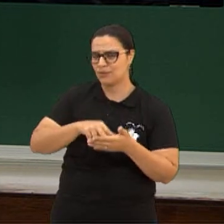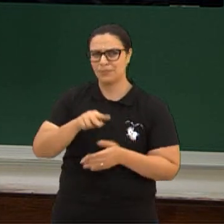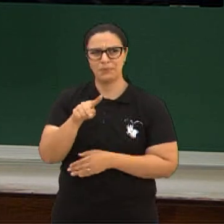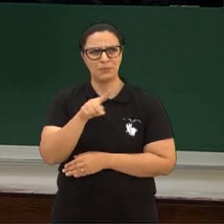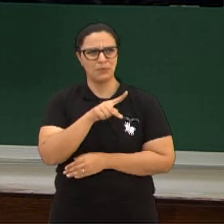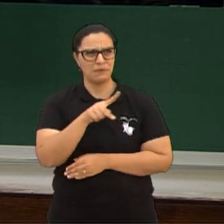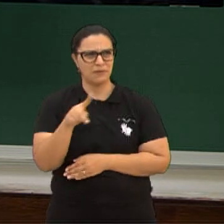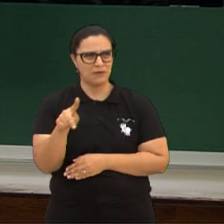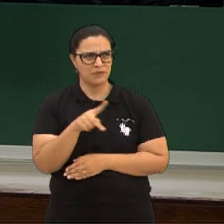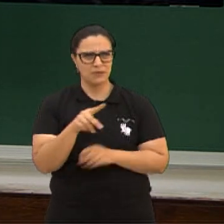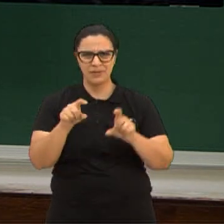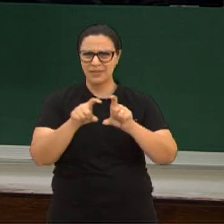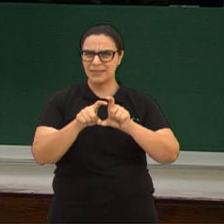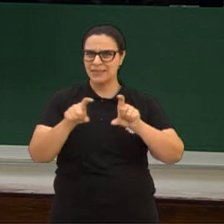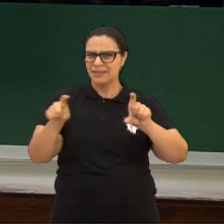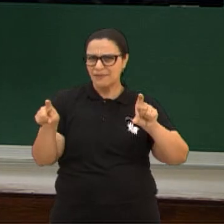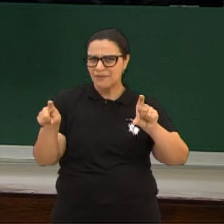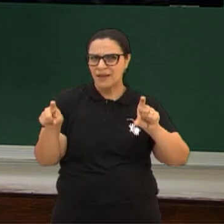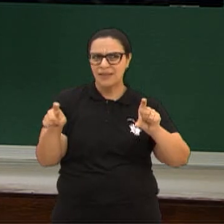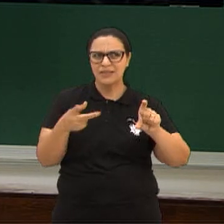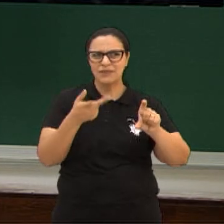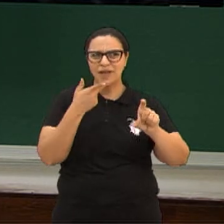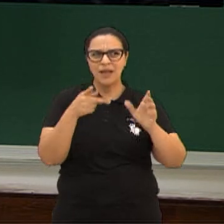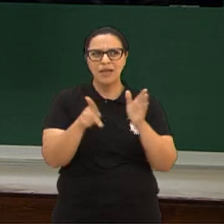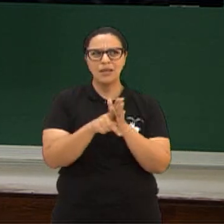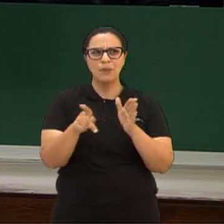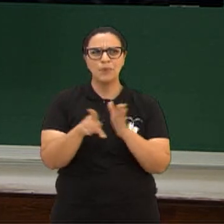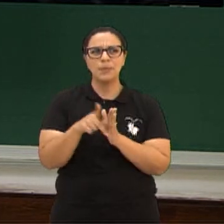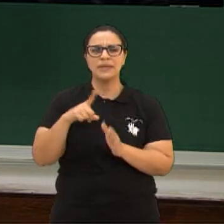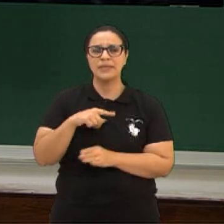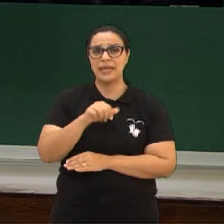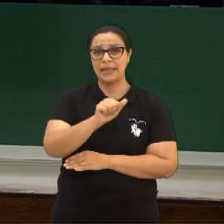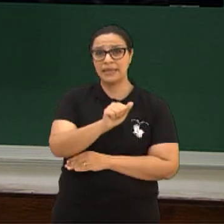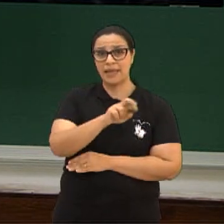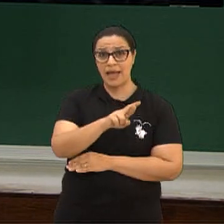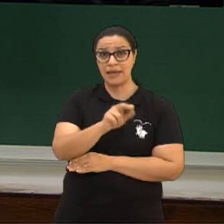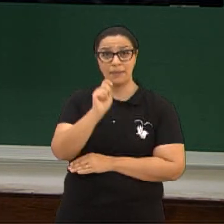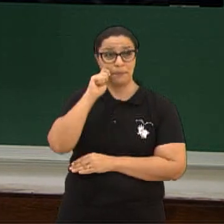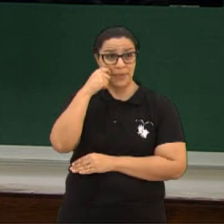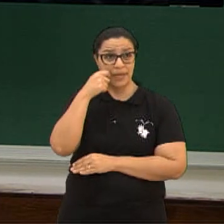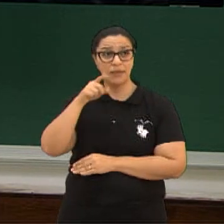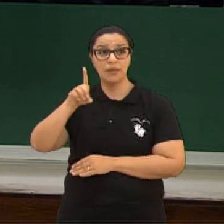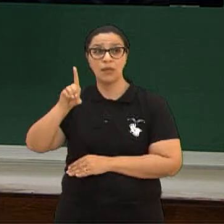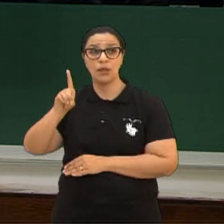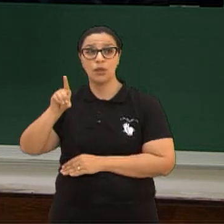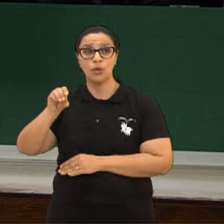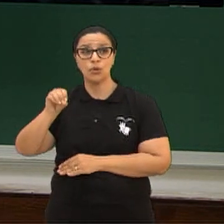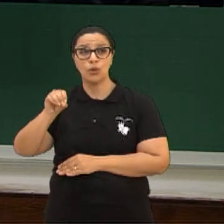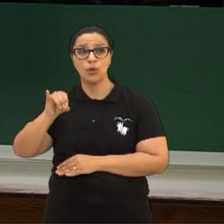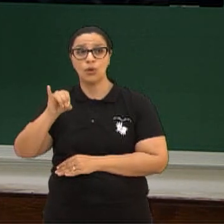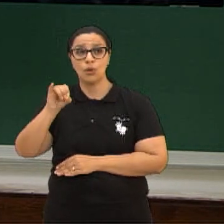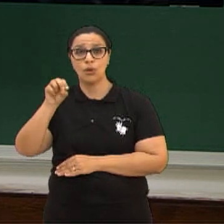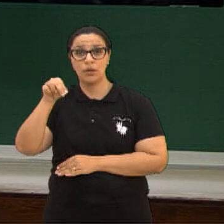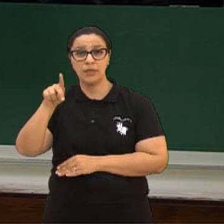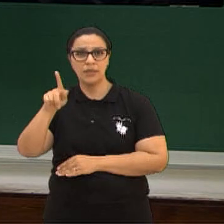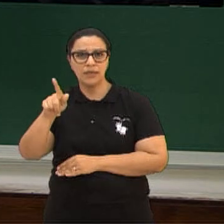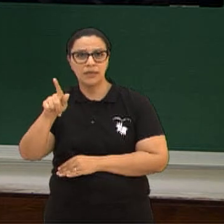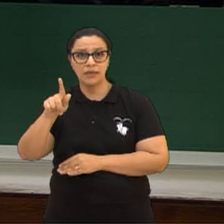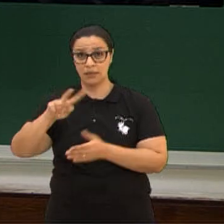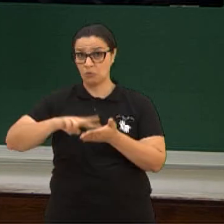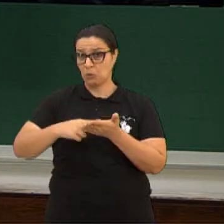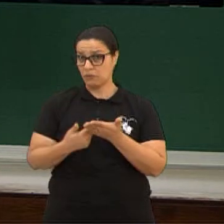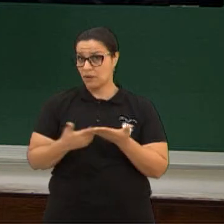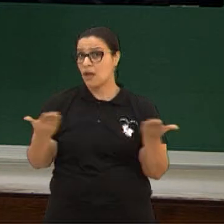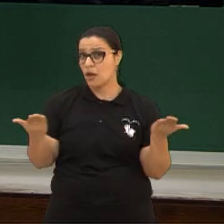Teacher, esta frase, por que é que está diferente o are e o doing? A teacher vai traduzir